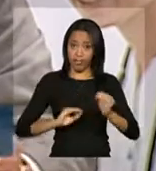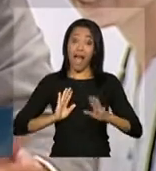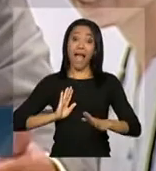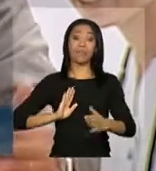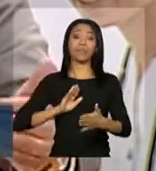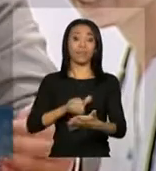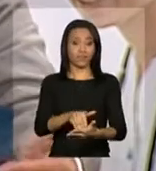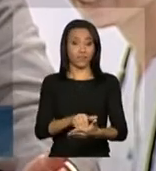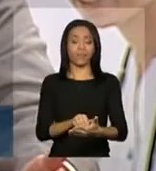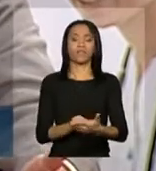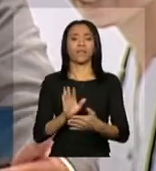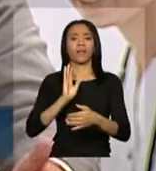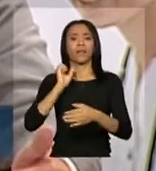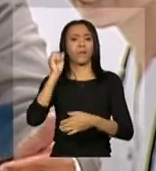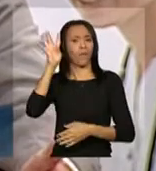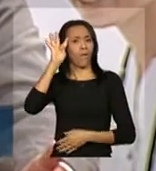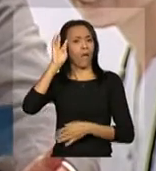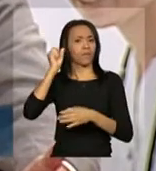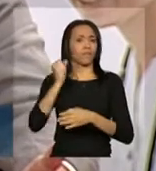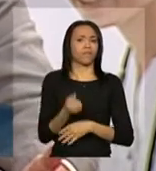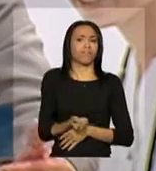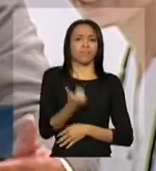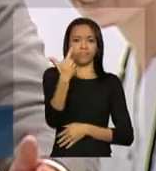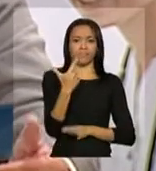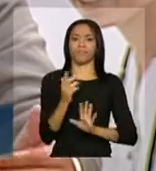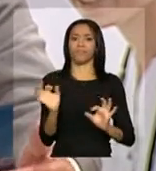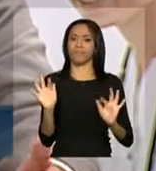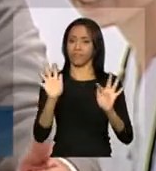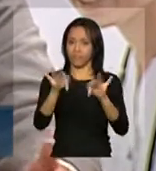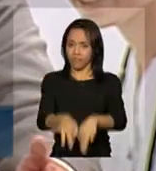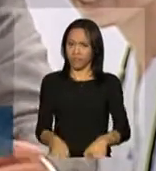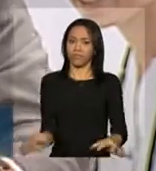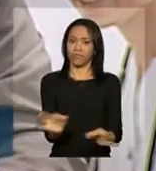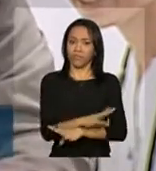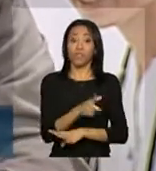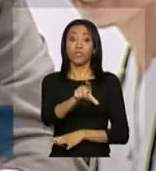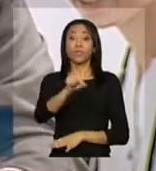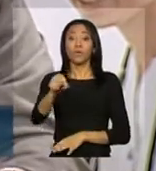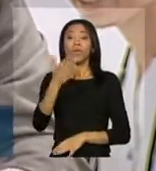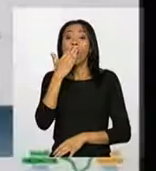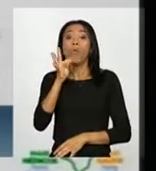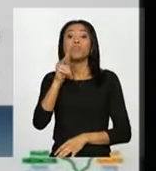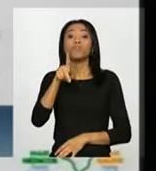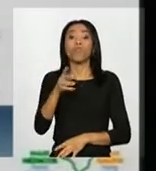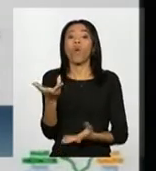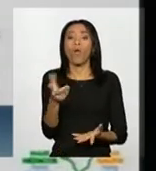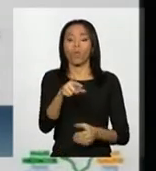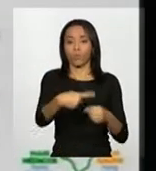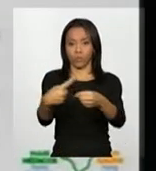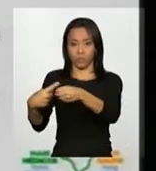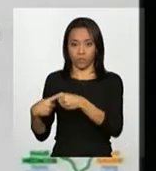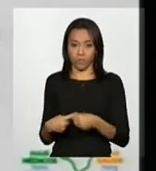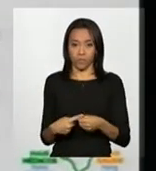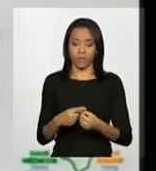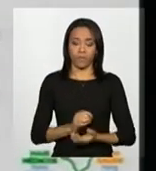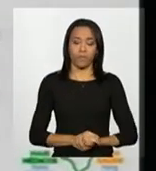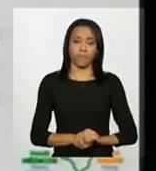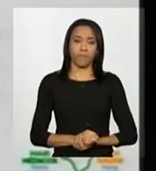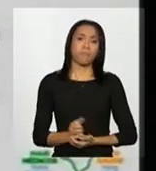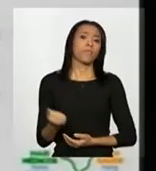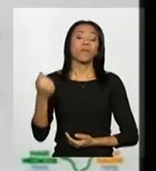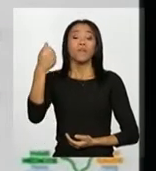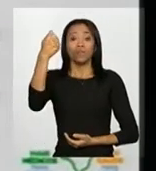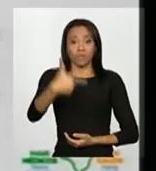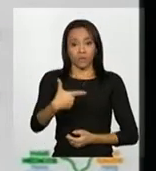meia noite da quarta-feira e consequentemente também realizarem já as opções dos Municípios próximo nesse segundo